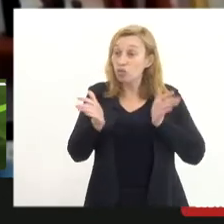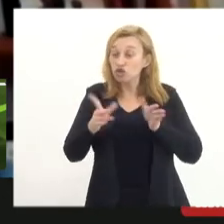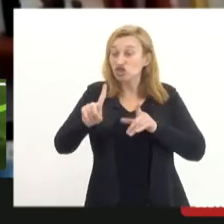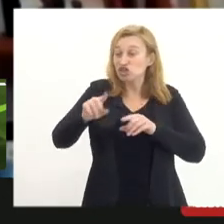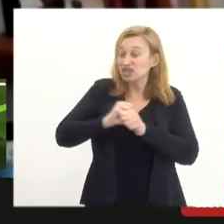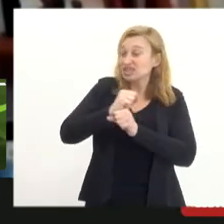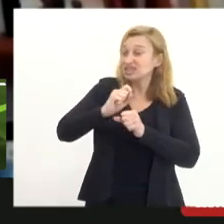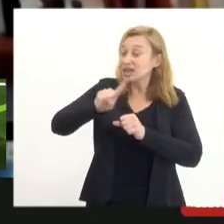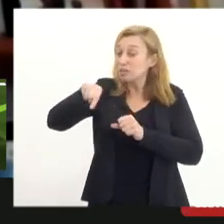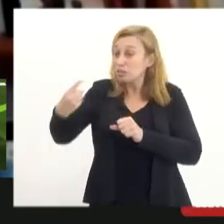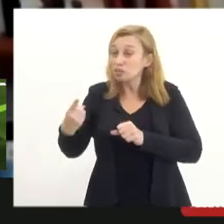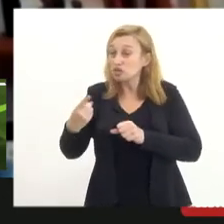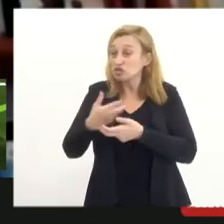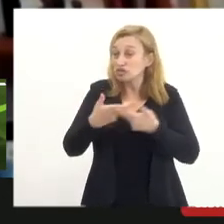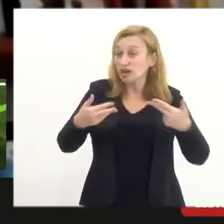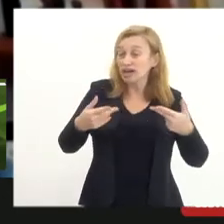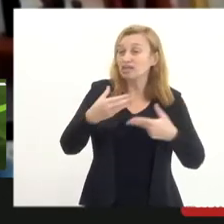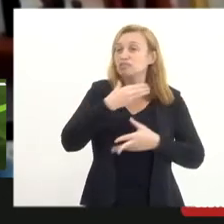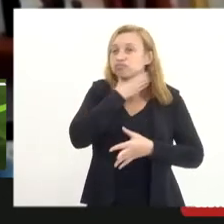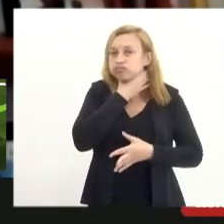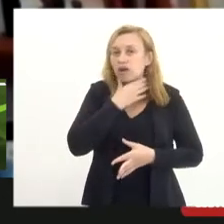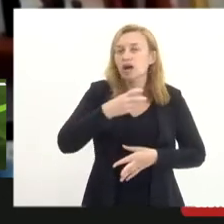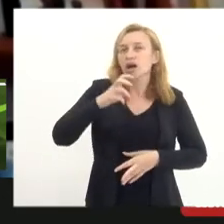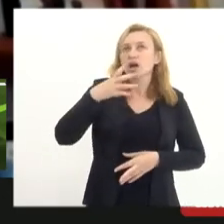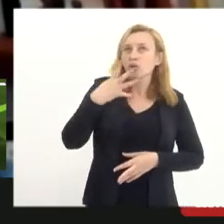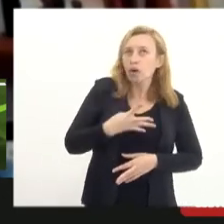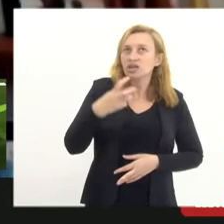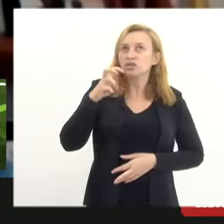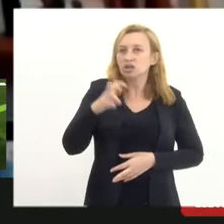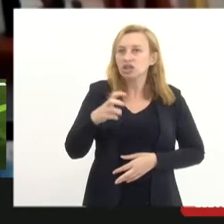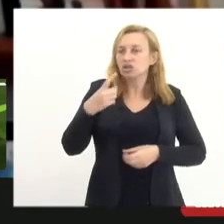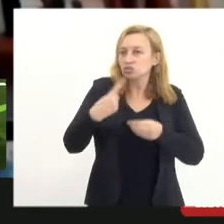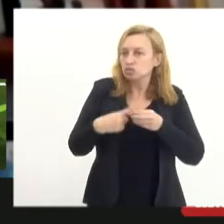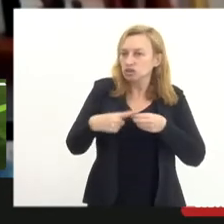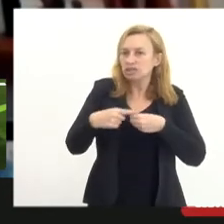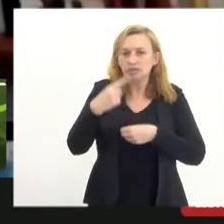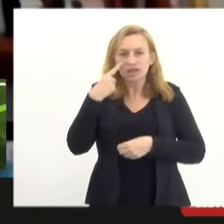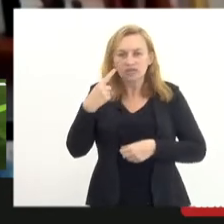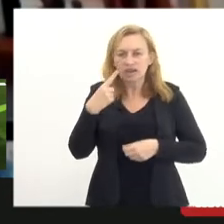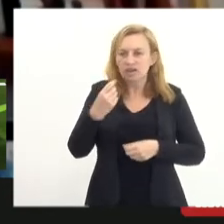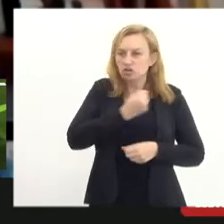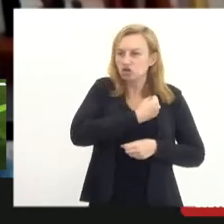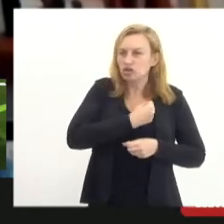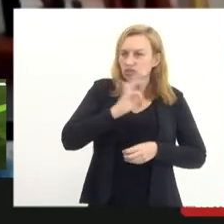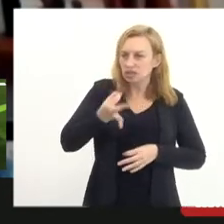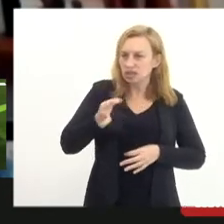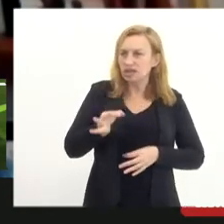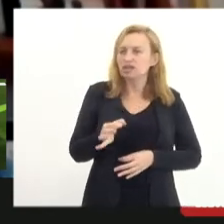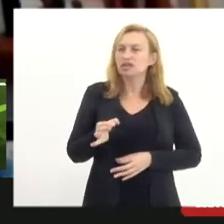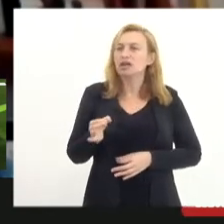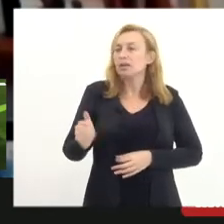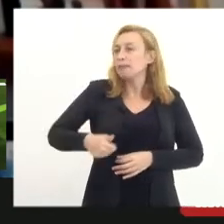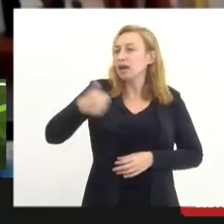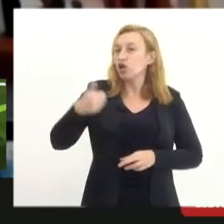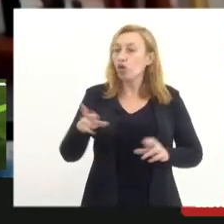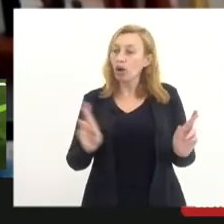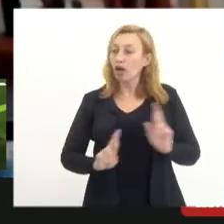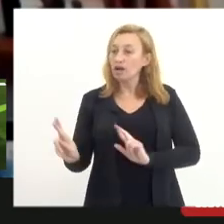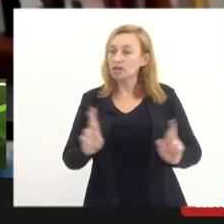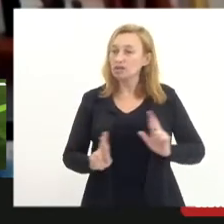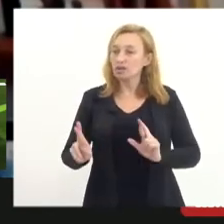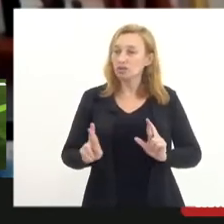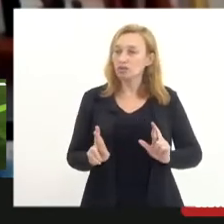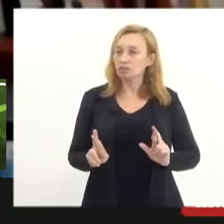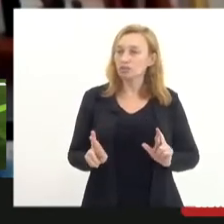toda essa crise, deputado, é o quarto ou quinto município, tem que olhar os dados agora atualizados, que tem melhor relação emprego